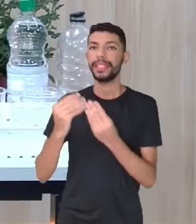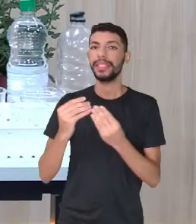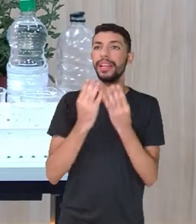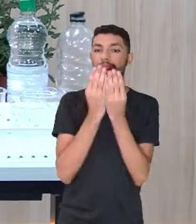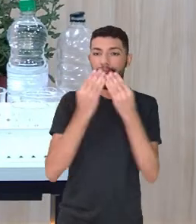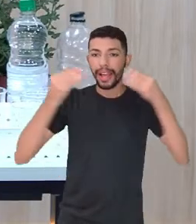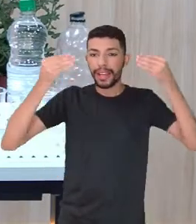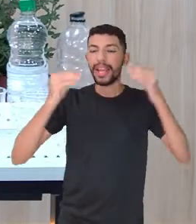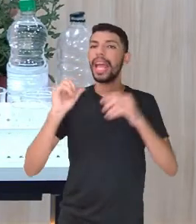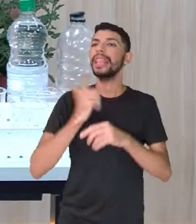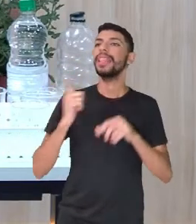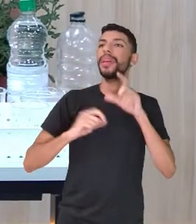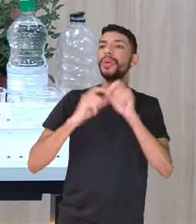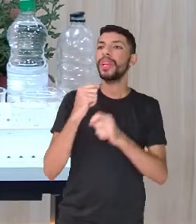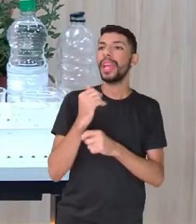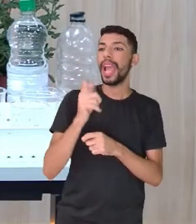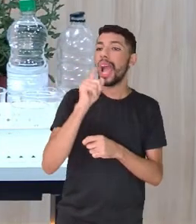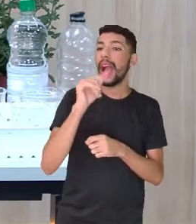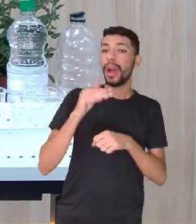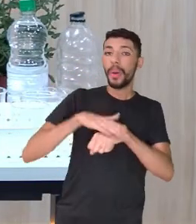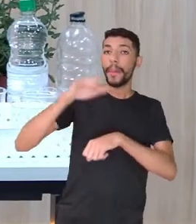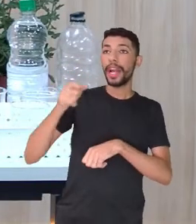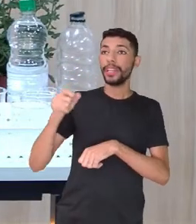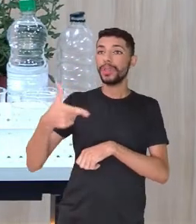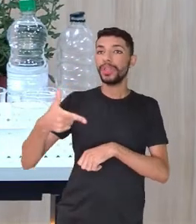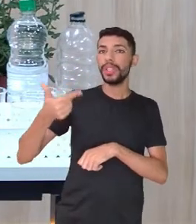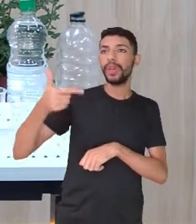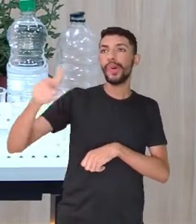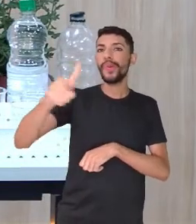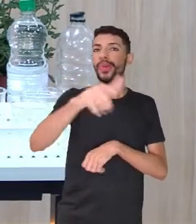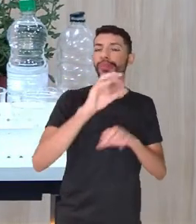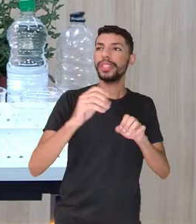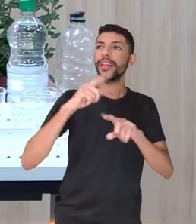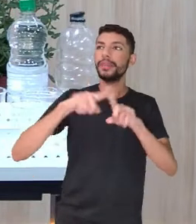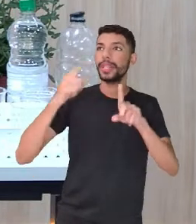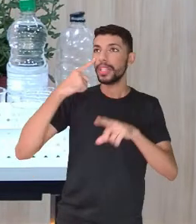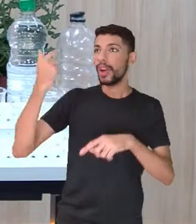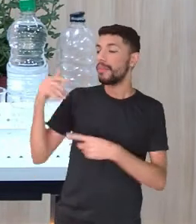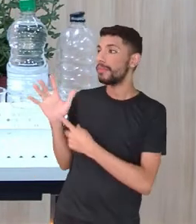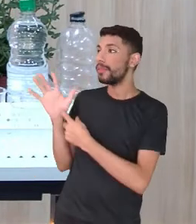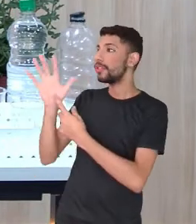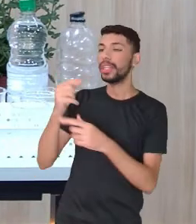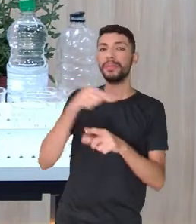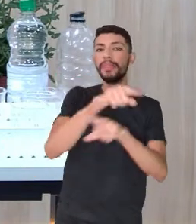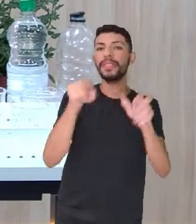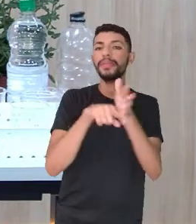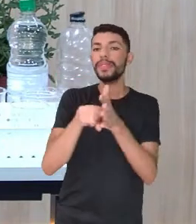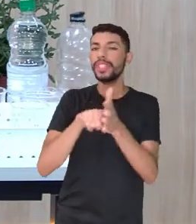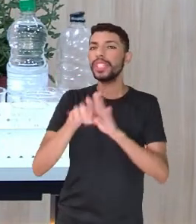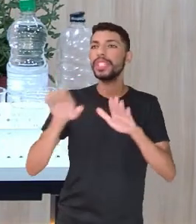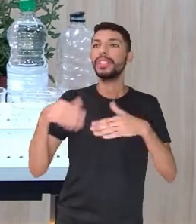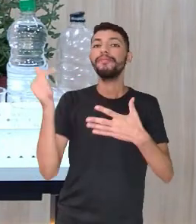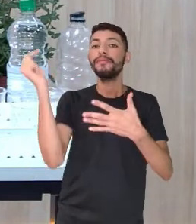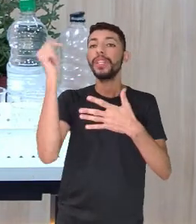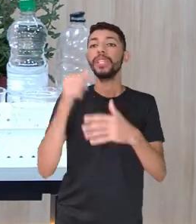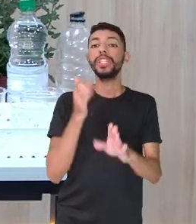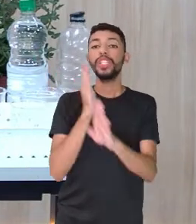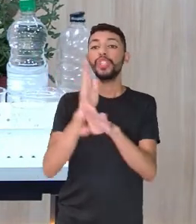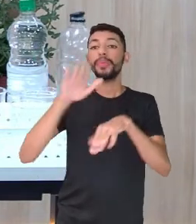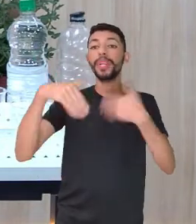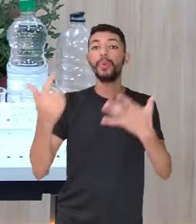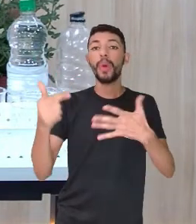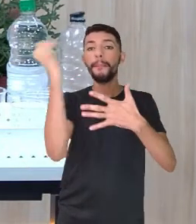gente. Vou deixar aqui uma dica para a pesquisa. Vão em busca rapidinho, né, de ver quais são esses alimentos.